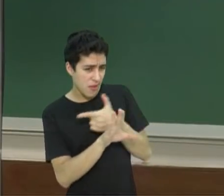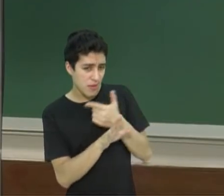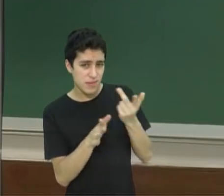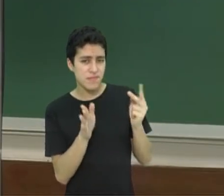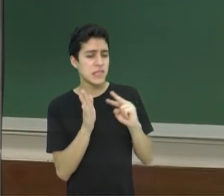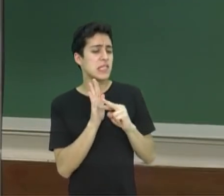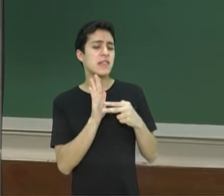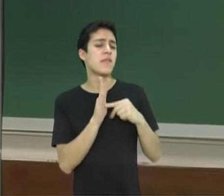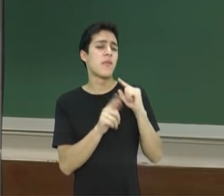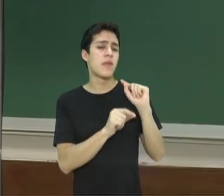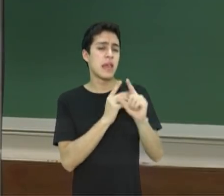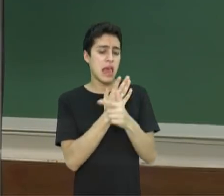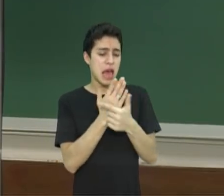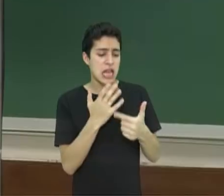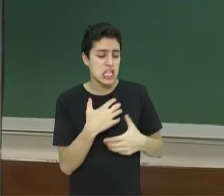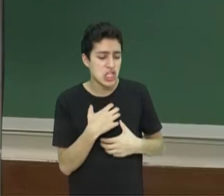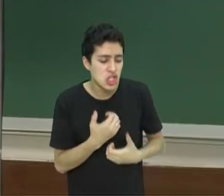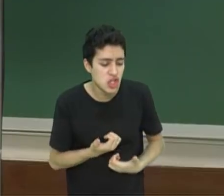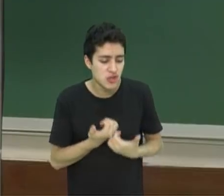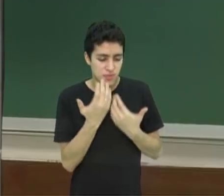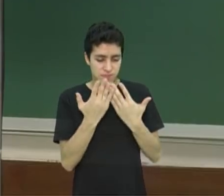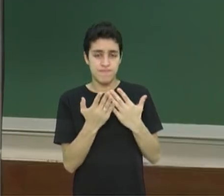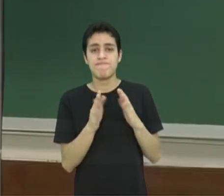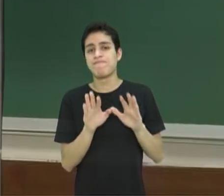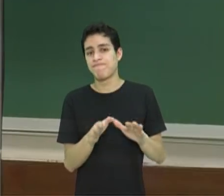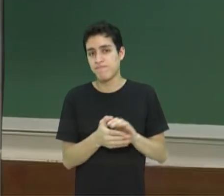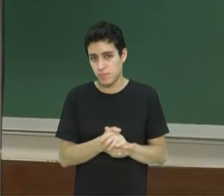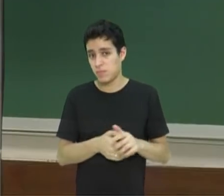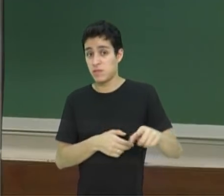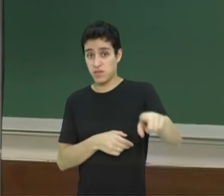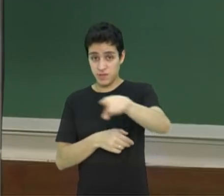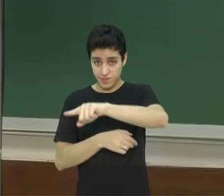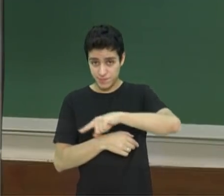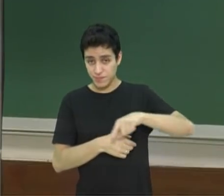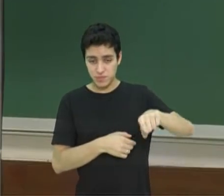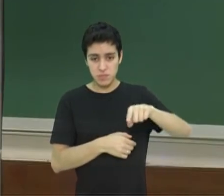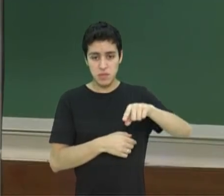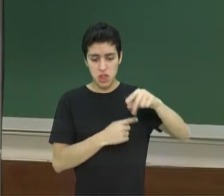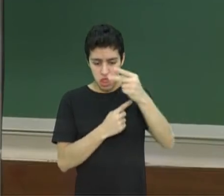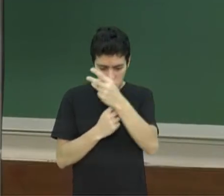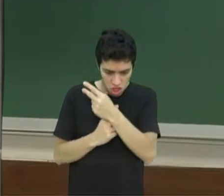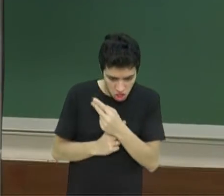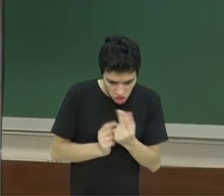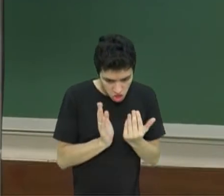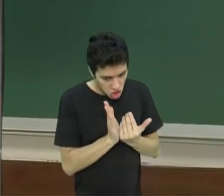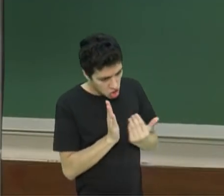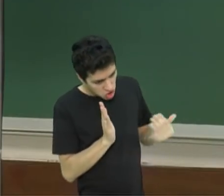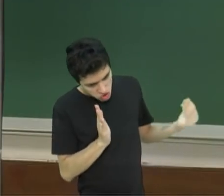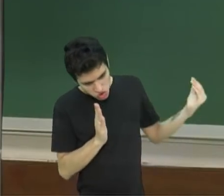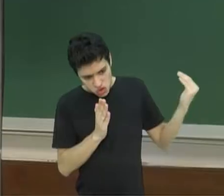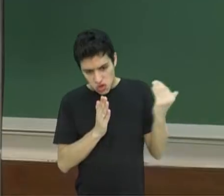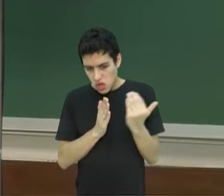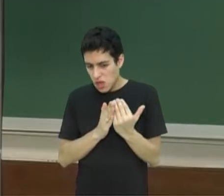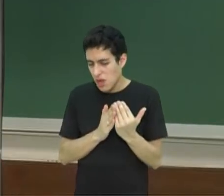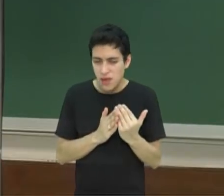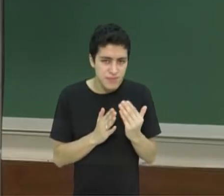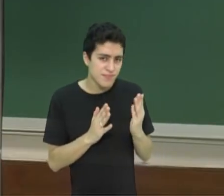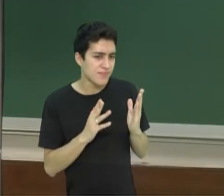quis dizer aqui é o seguinte: se você exagerar nesses cuidados, querendo fazer todas,